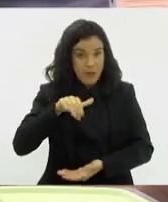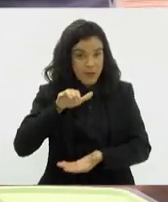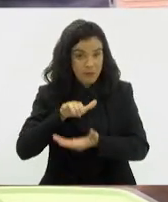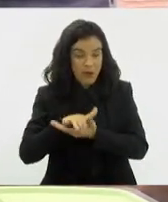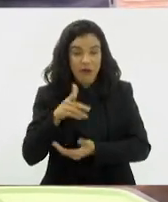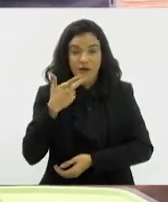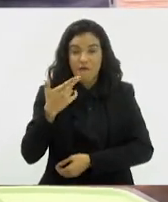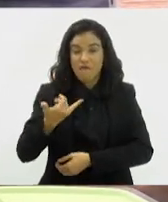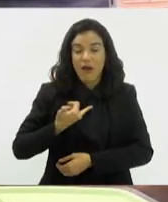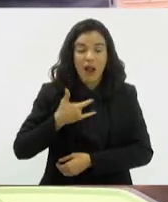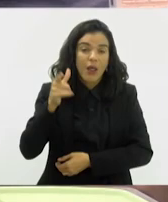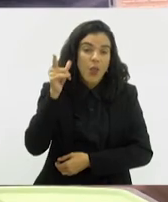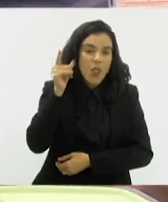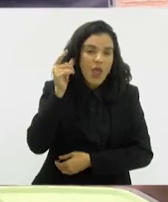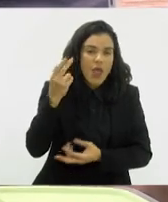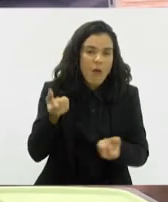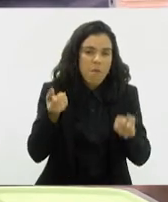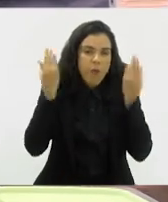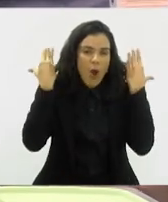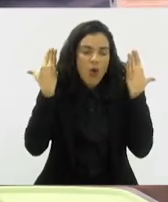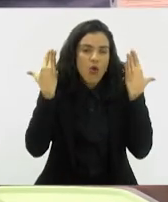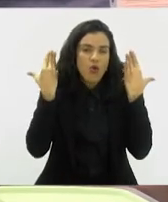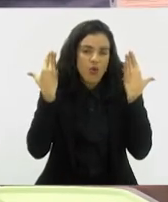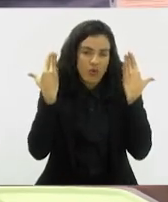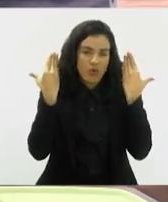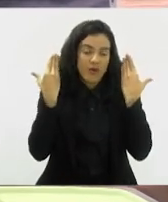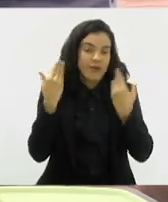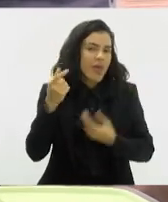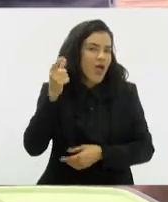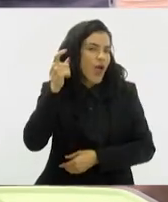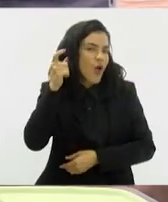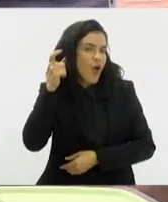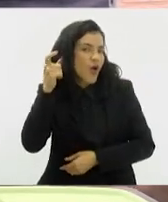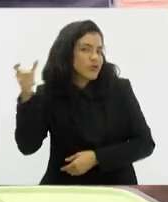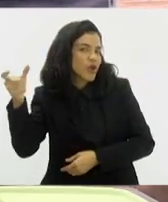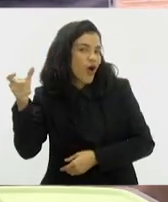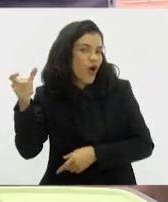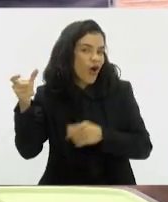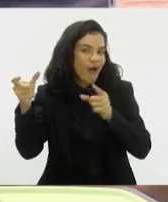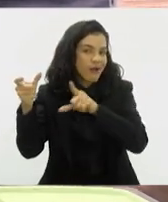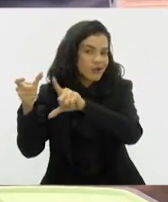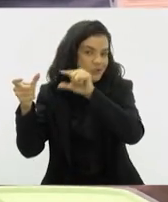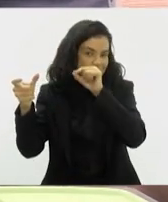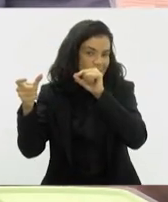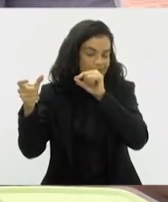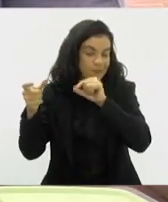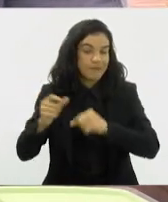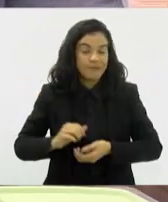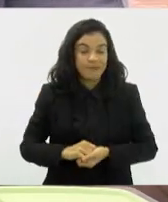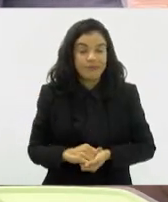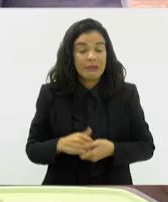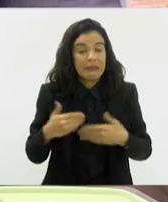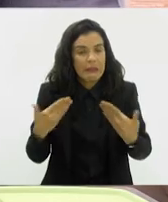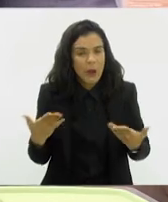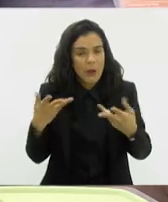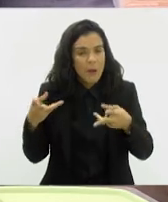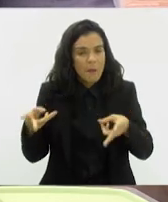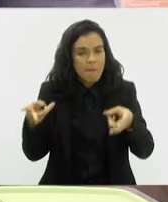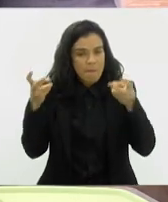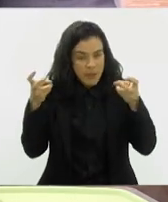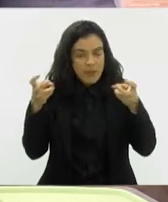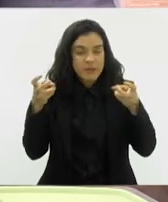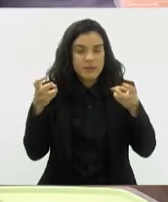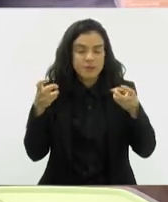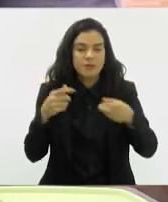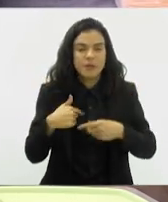que eu só não ouço o que não me interessa. É ouvido seletivo. Mas há controvérsia. Mas eu percebi aqui agora que